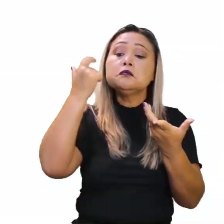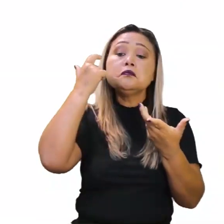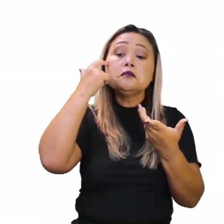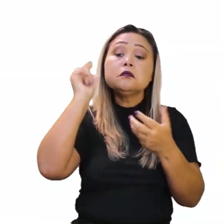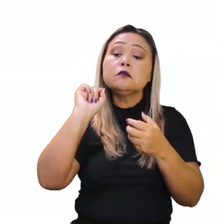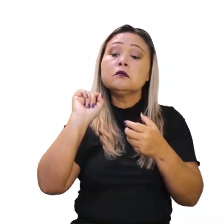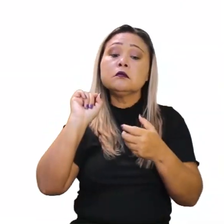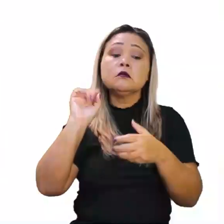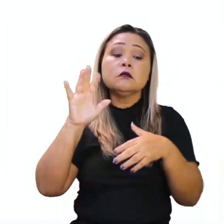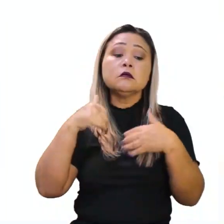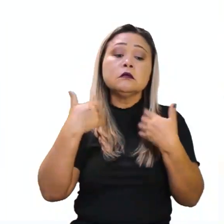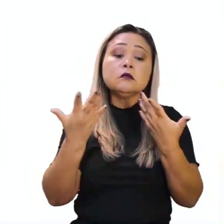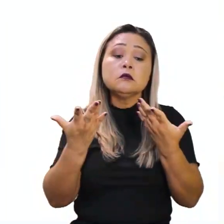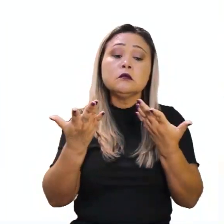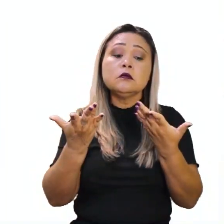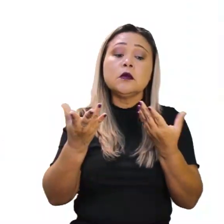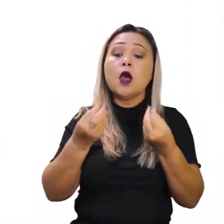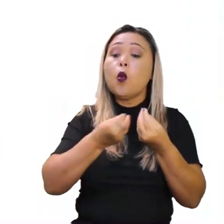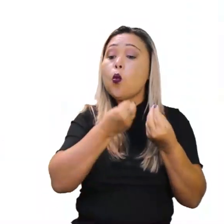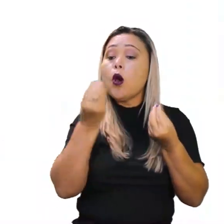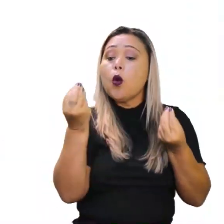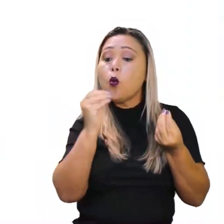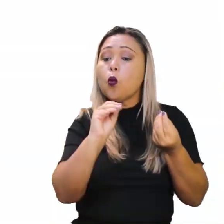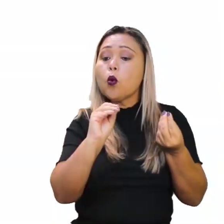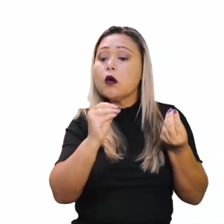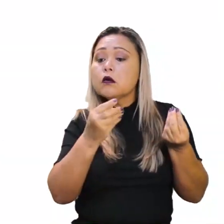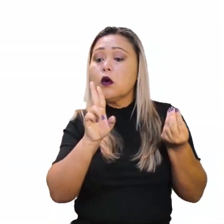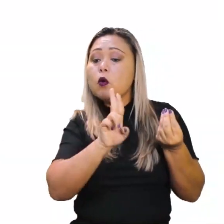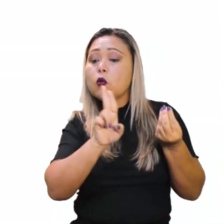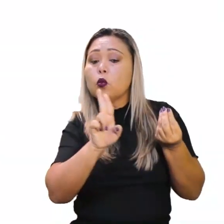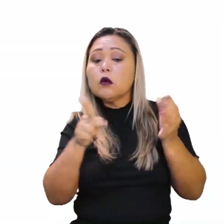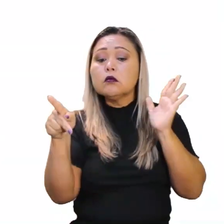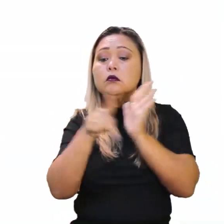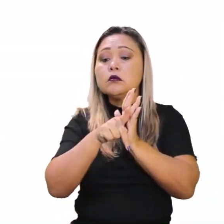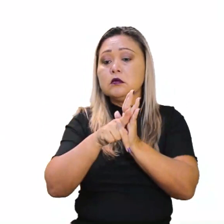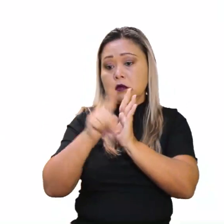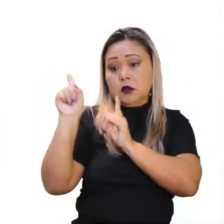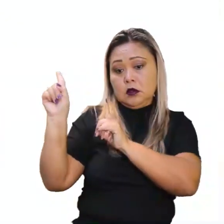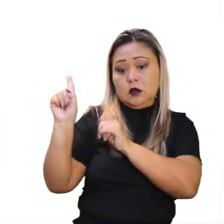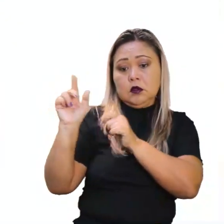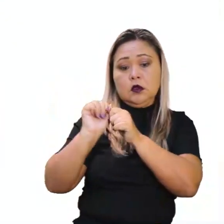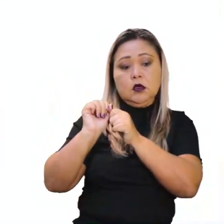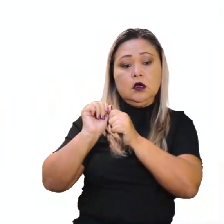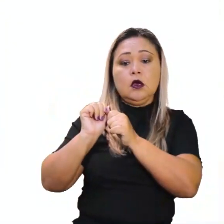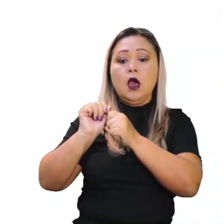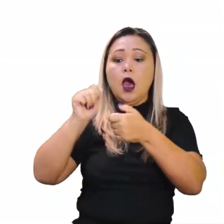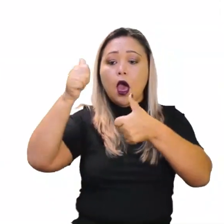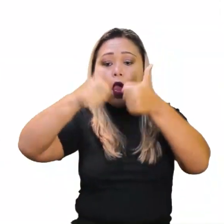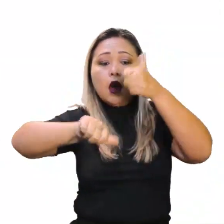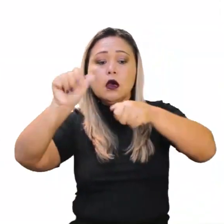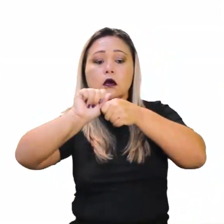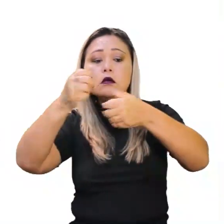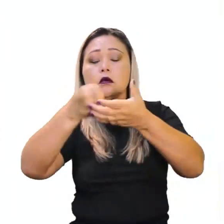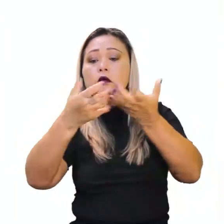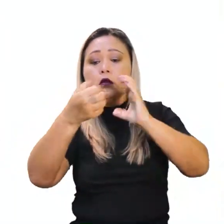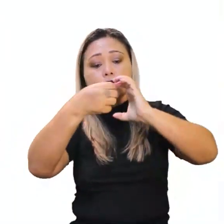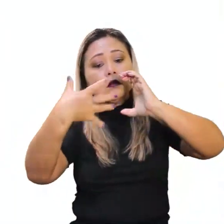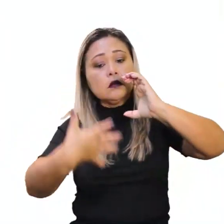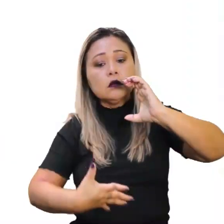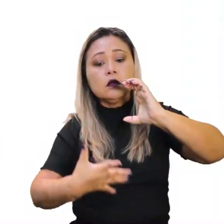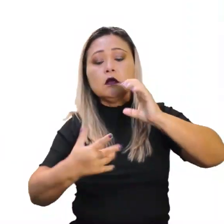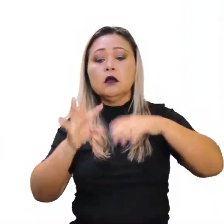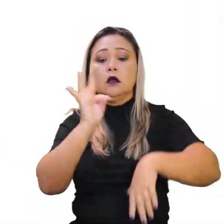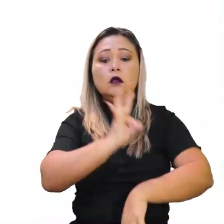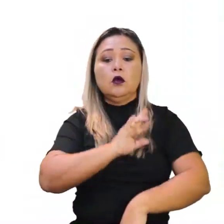Qual tendência artística a obra pertence? Analise e descreva suas